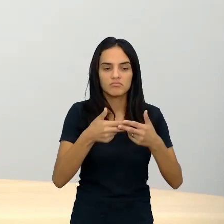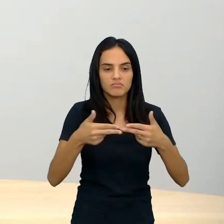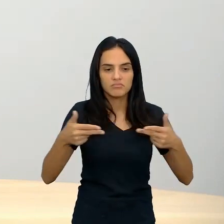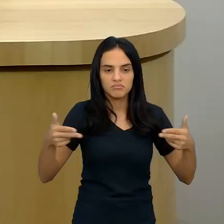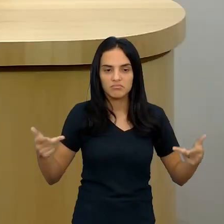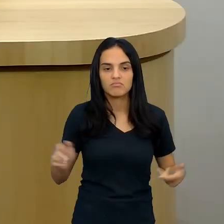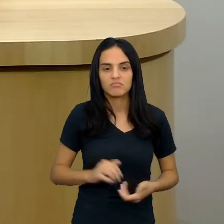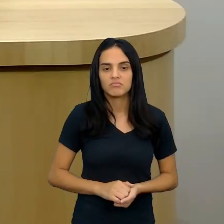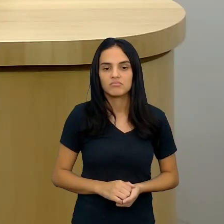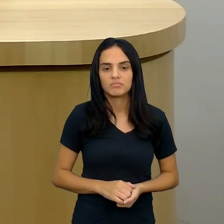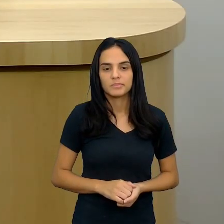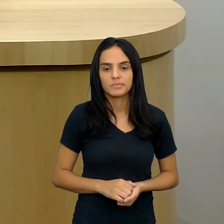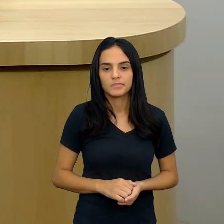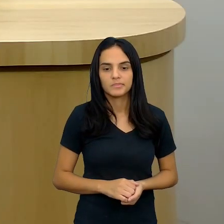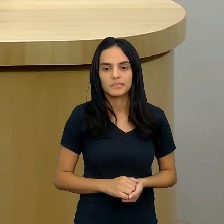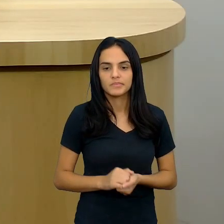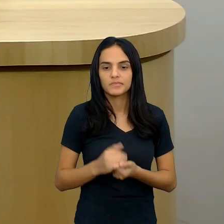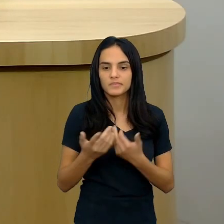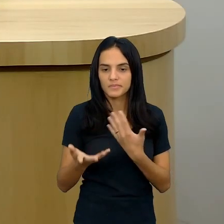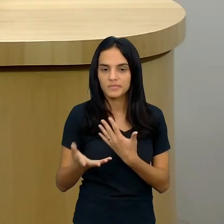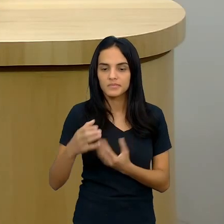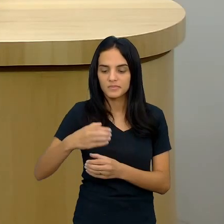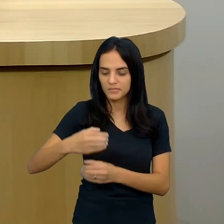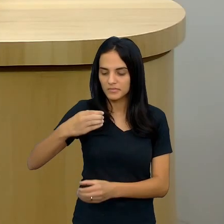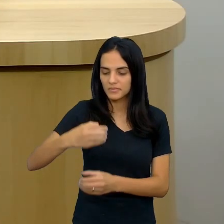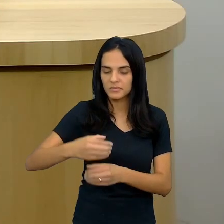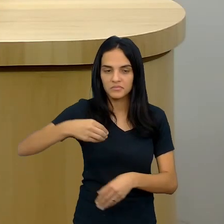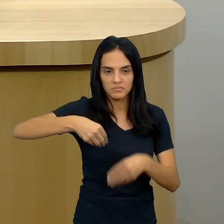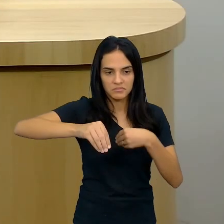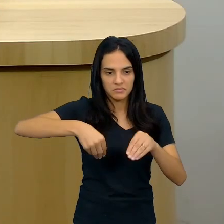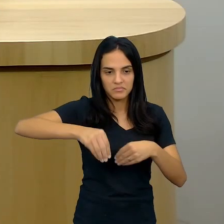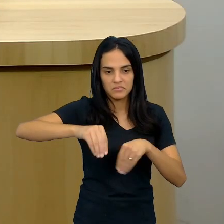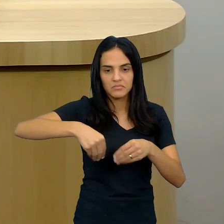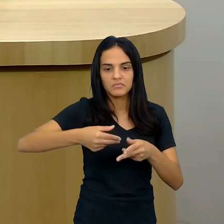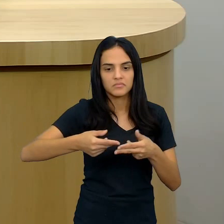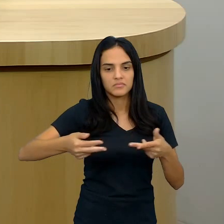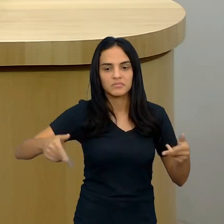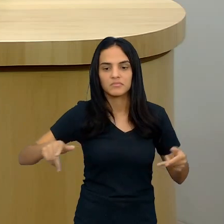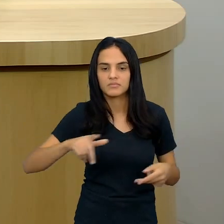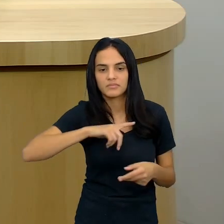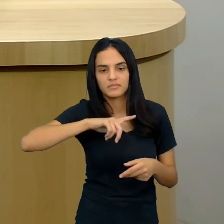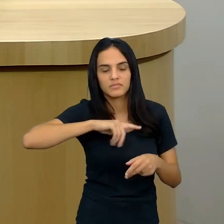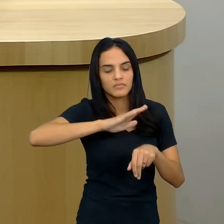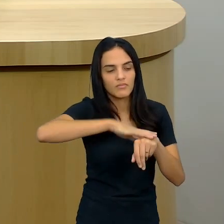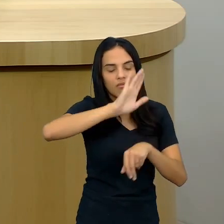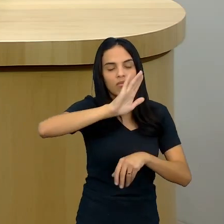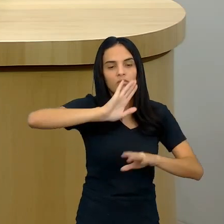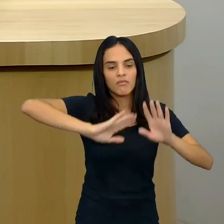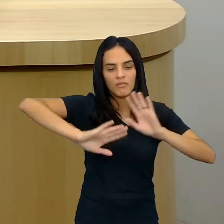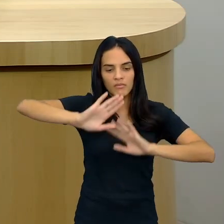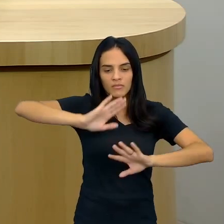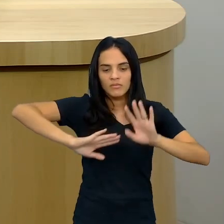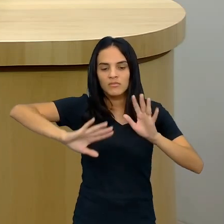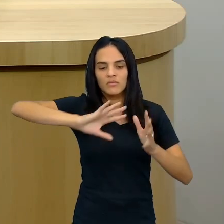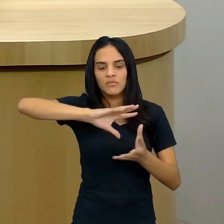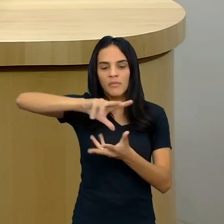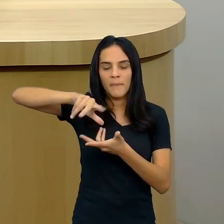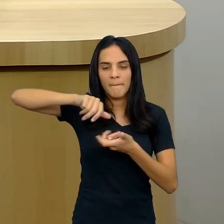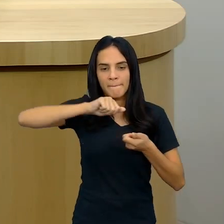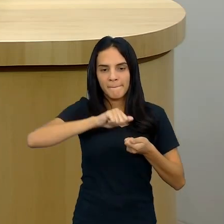de resíduos plásticos, de garrafas PETs. É imprescindível que tenhamos mais um cuidado com esse planeta,